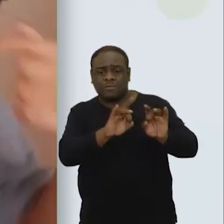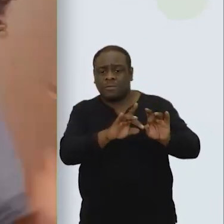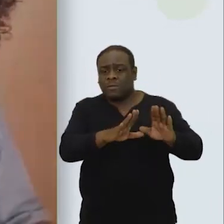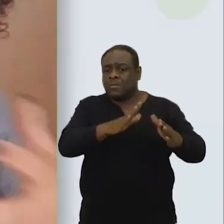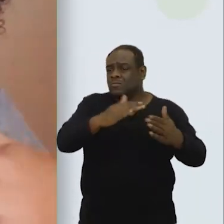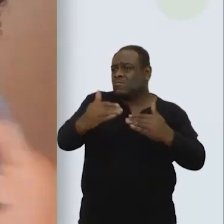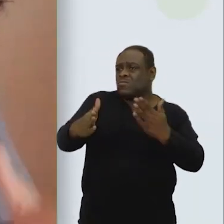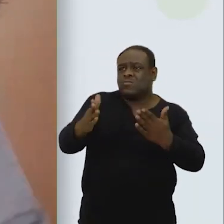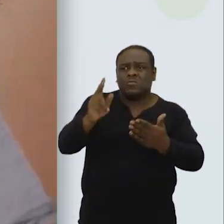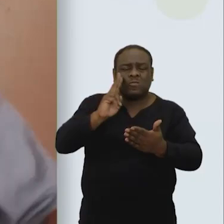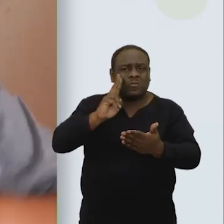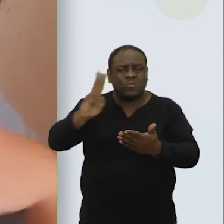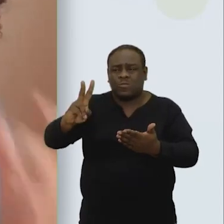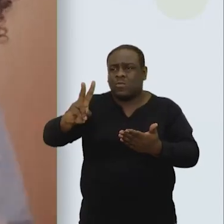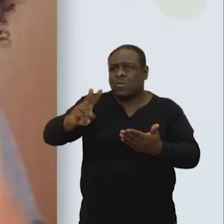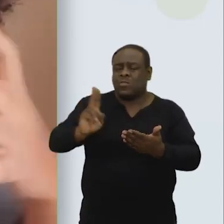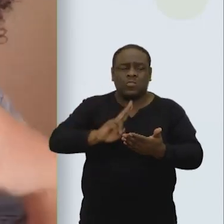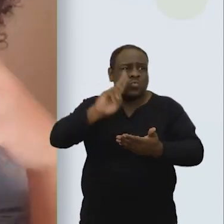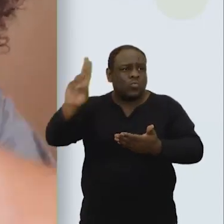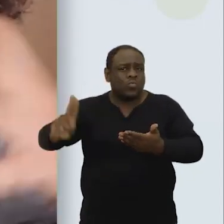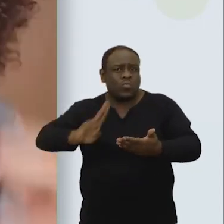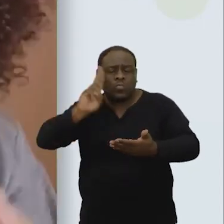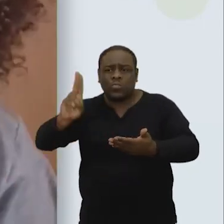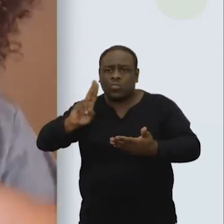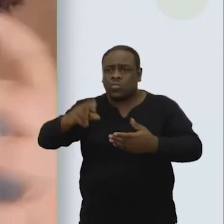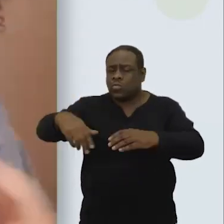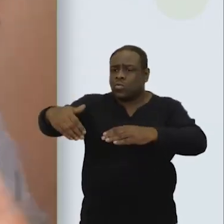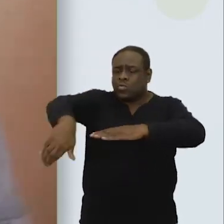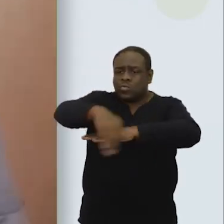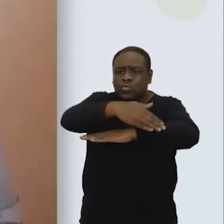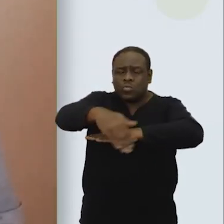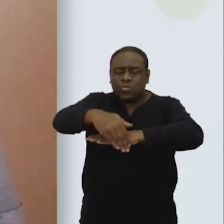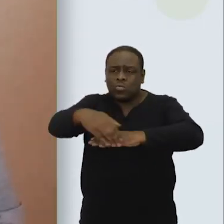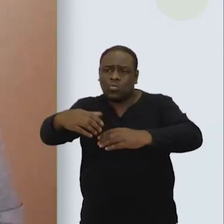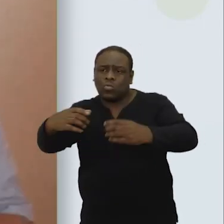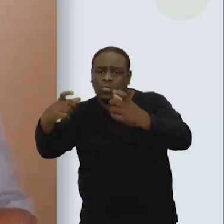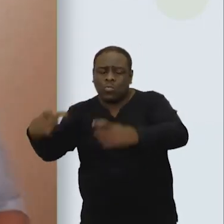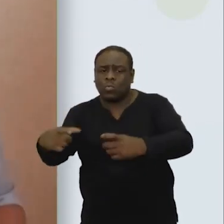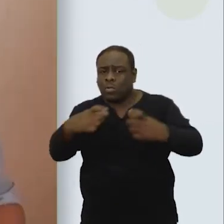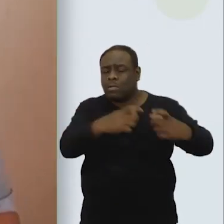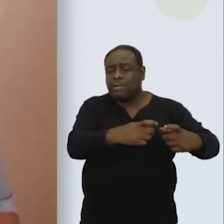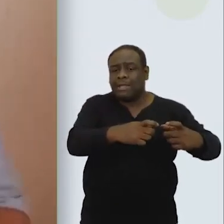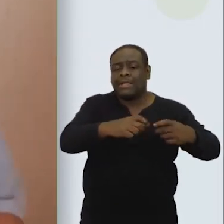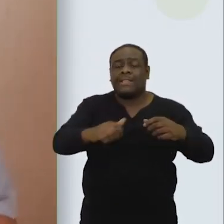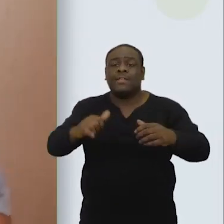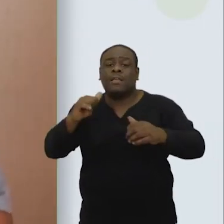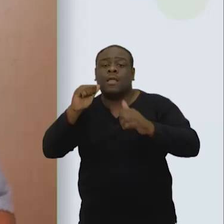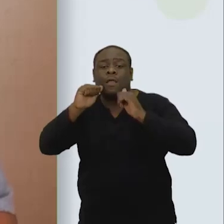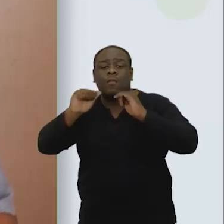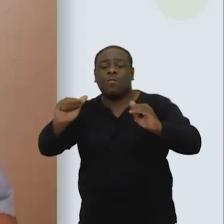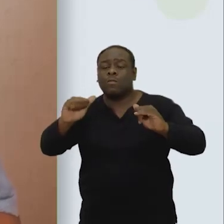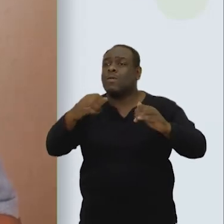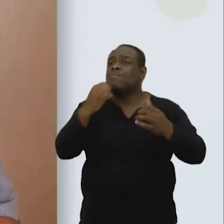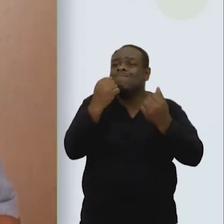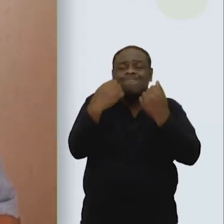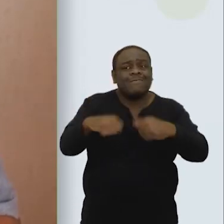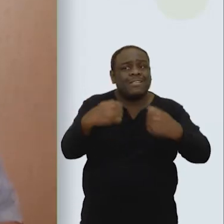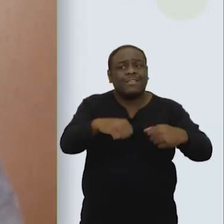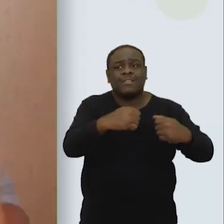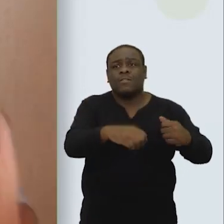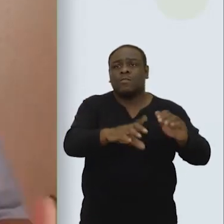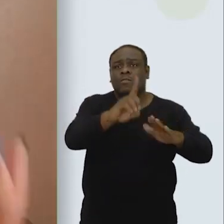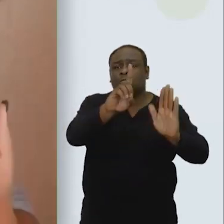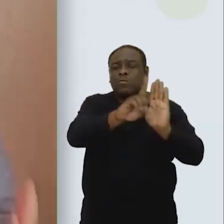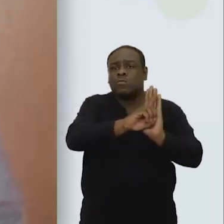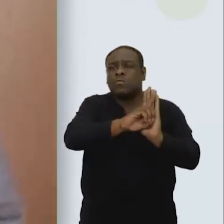Somos questionados dos usos de locais que deveriam nos ser concebidos. Afinal, é nosso direito,